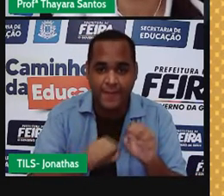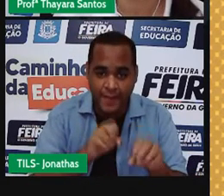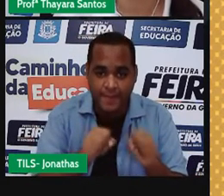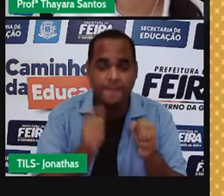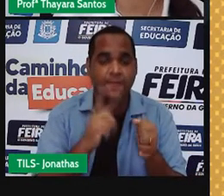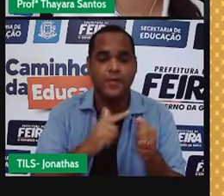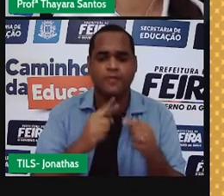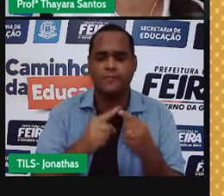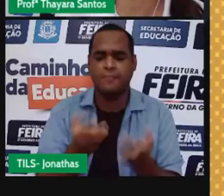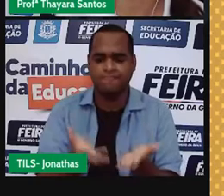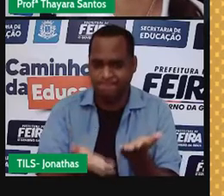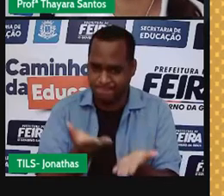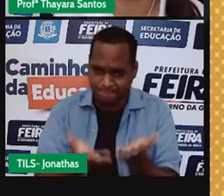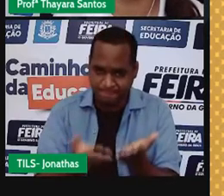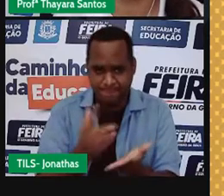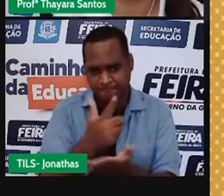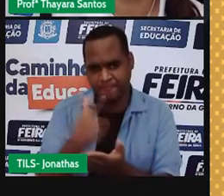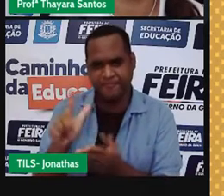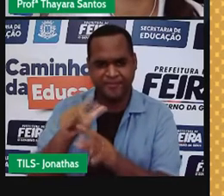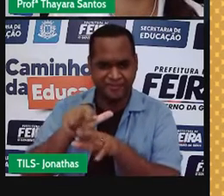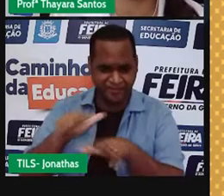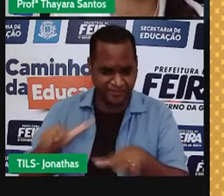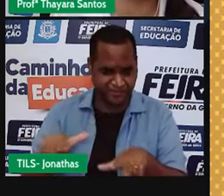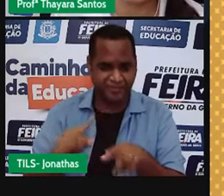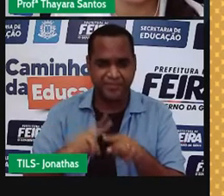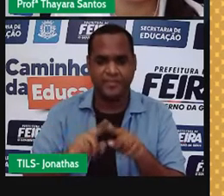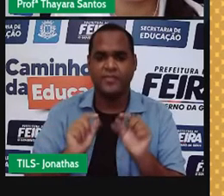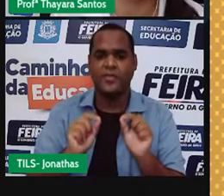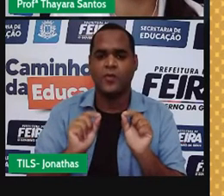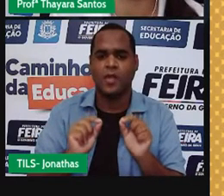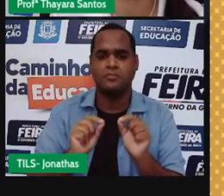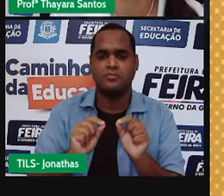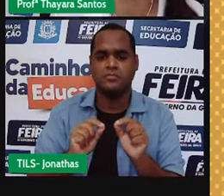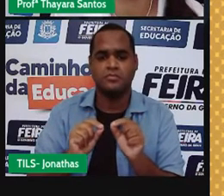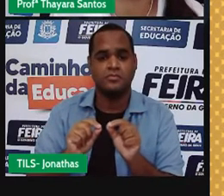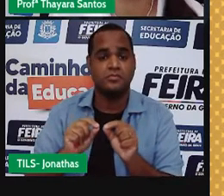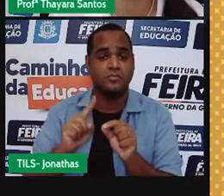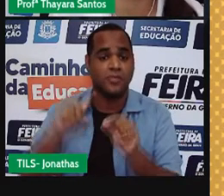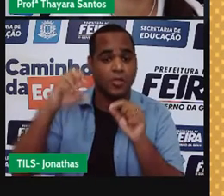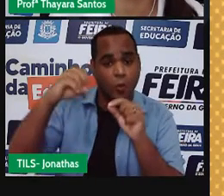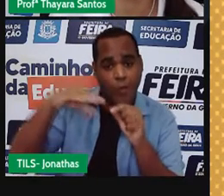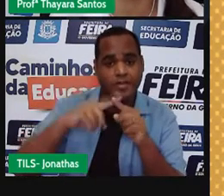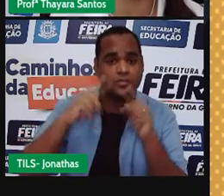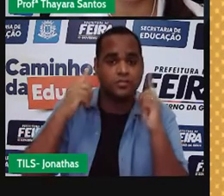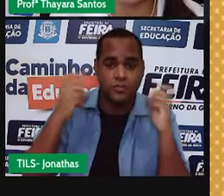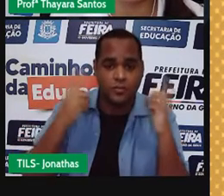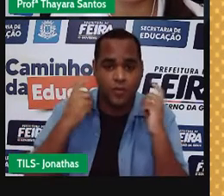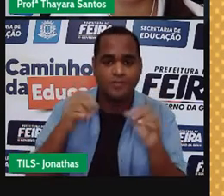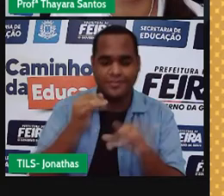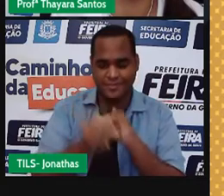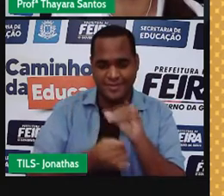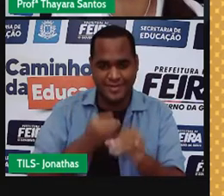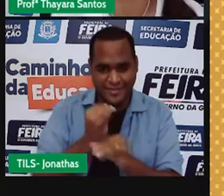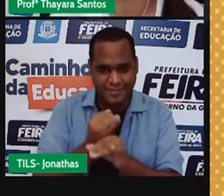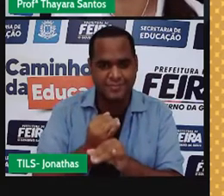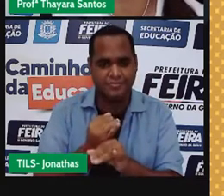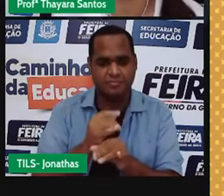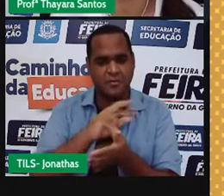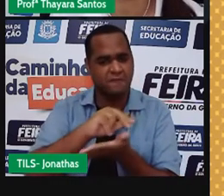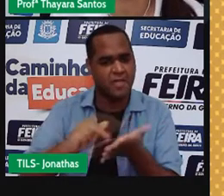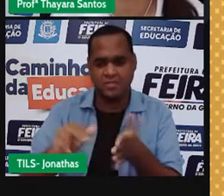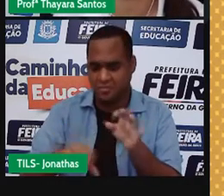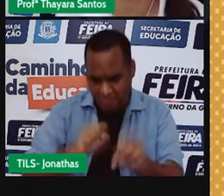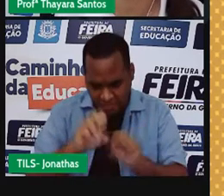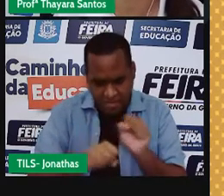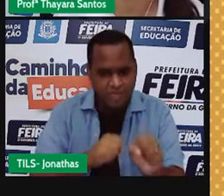que elas têm e coisas que não são matérias a gente tem esses exemplos aí a luz o som e a internet que são coisas que a gente